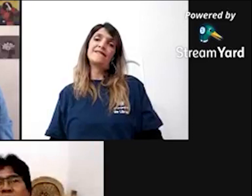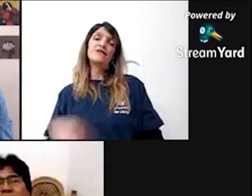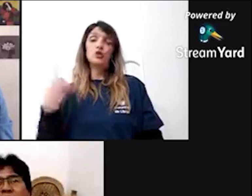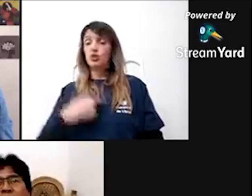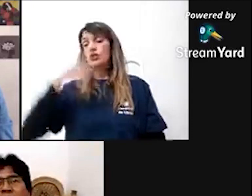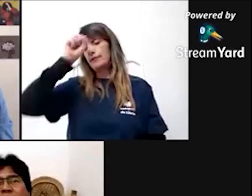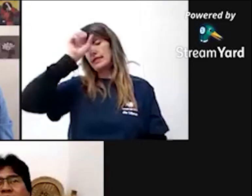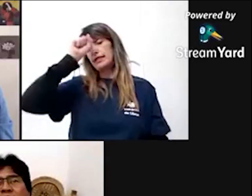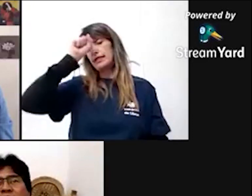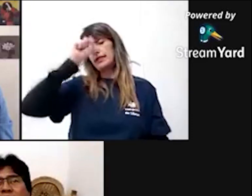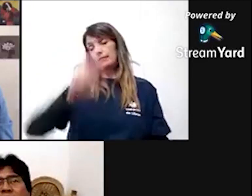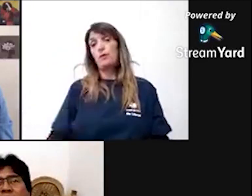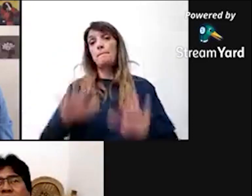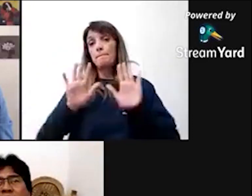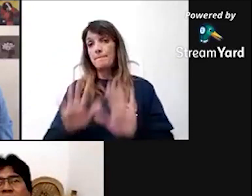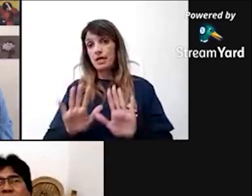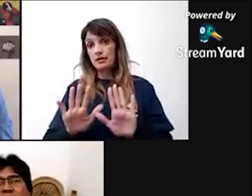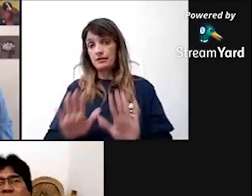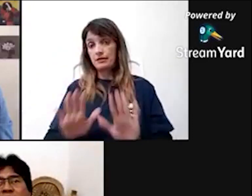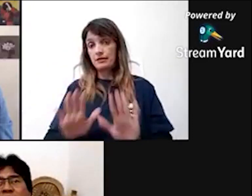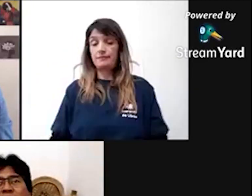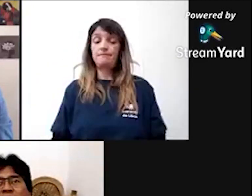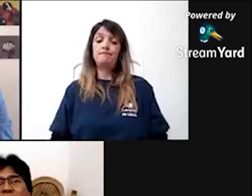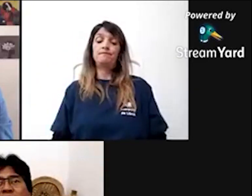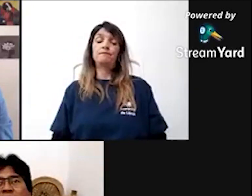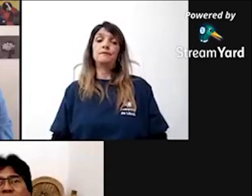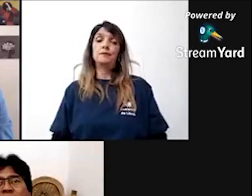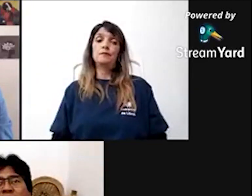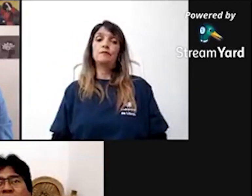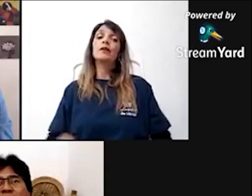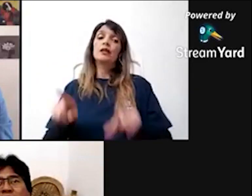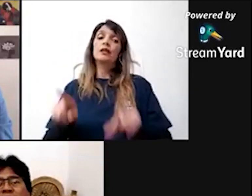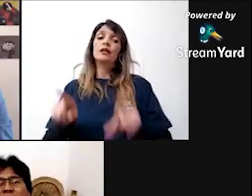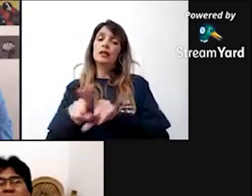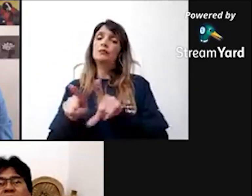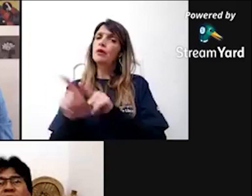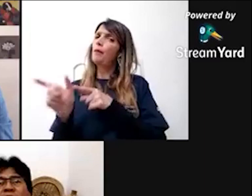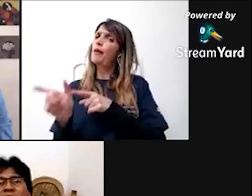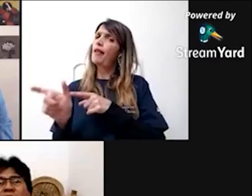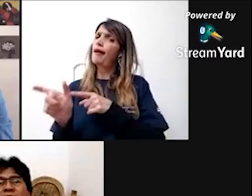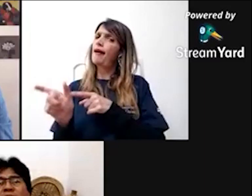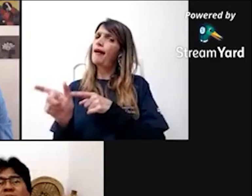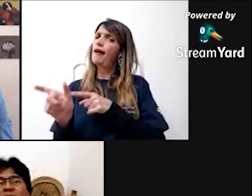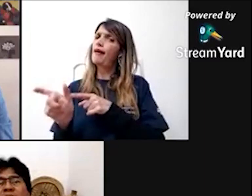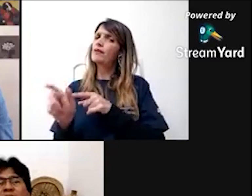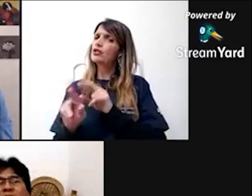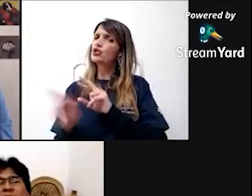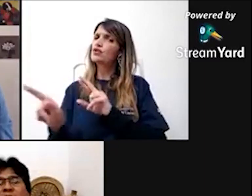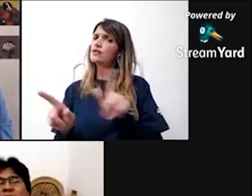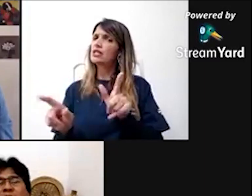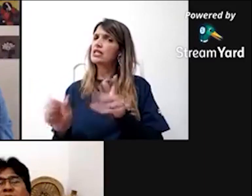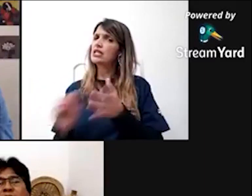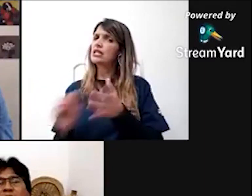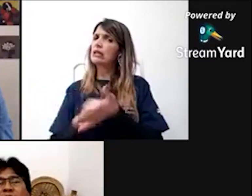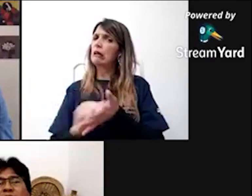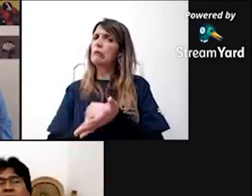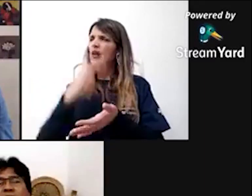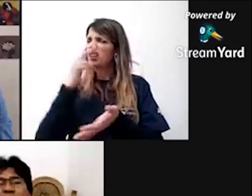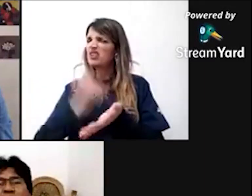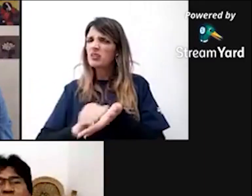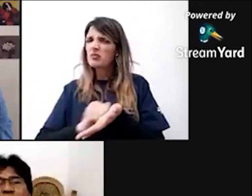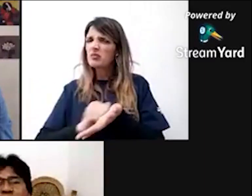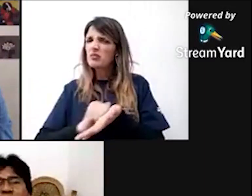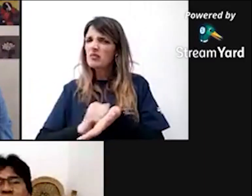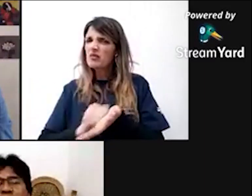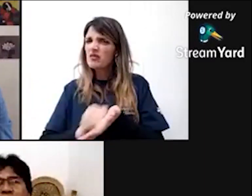hoje. Mas, e ela também apagava as diferenças, porque quando a gente chama o Cristino de índio, chama-me de